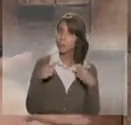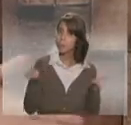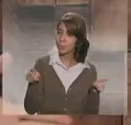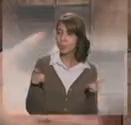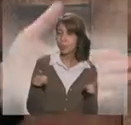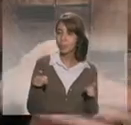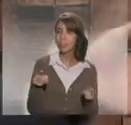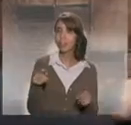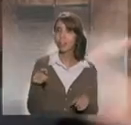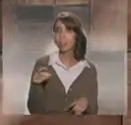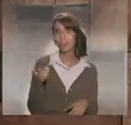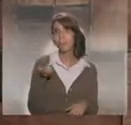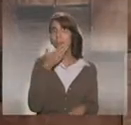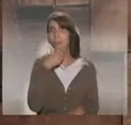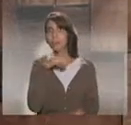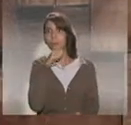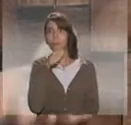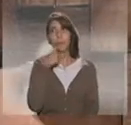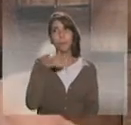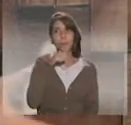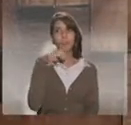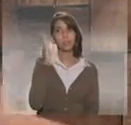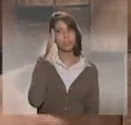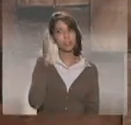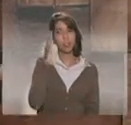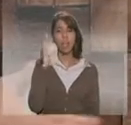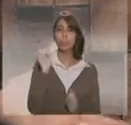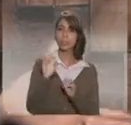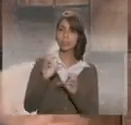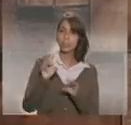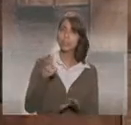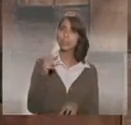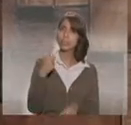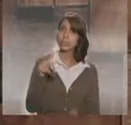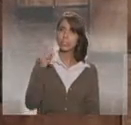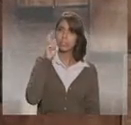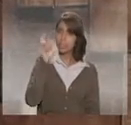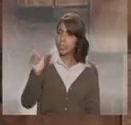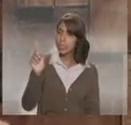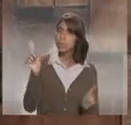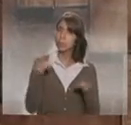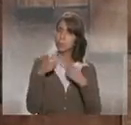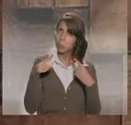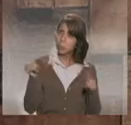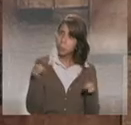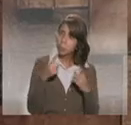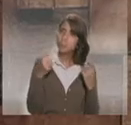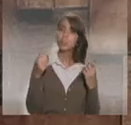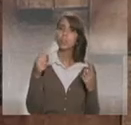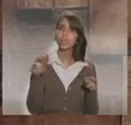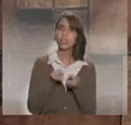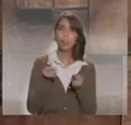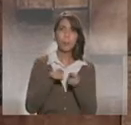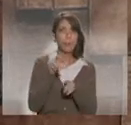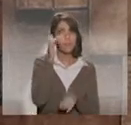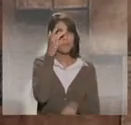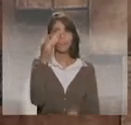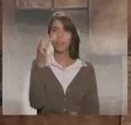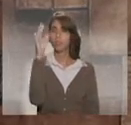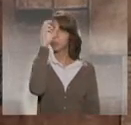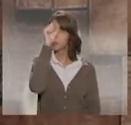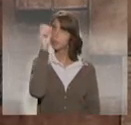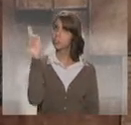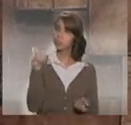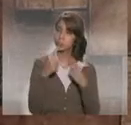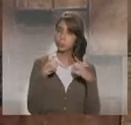pais foram falando eu fui fazer aula como eles viam isso não me interesse tal minha facilidade com música é